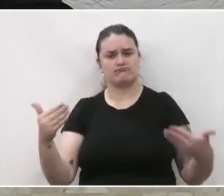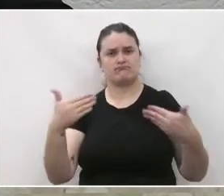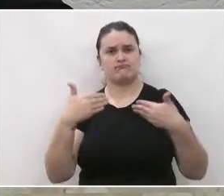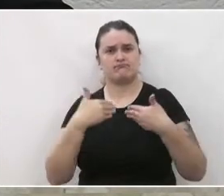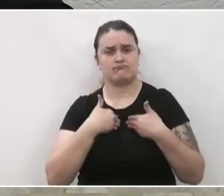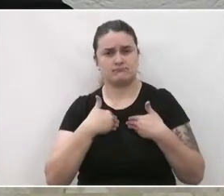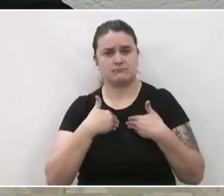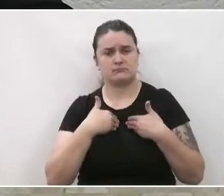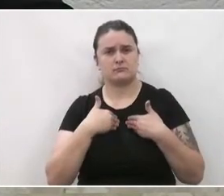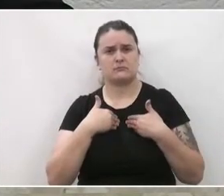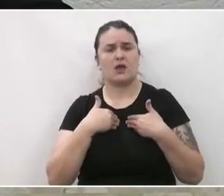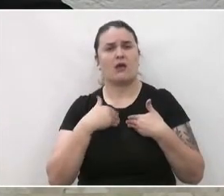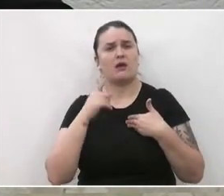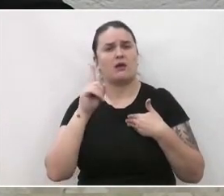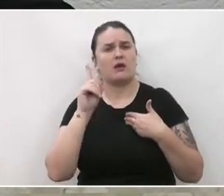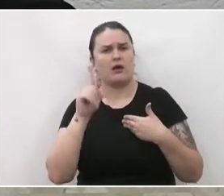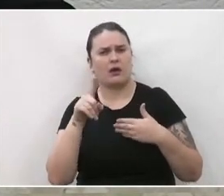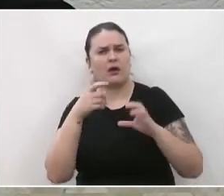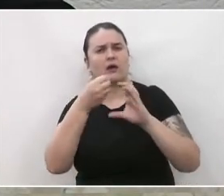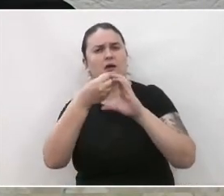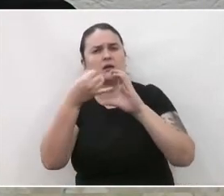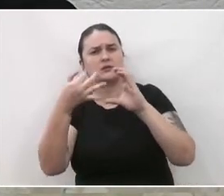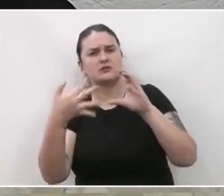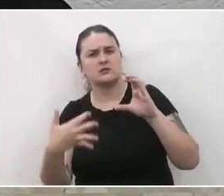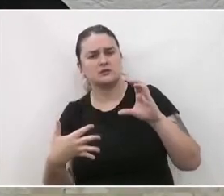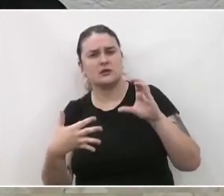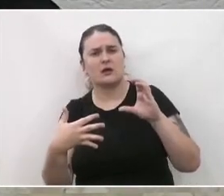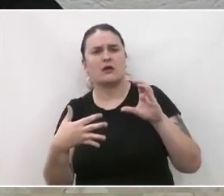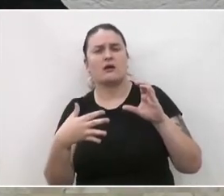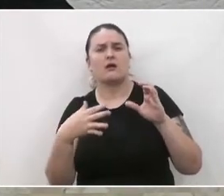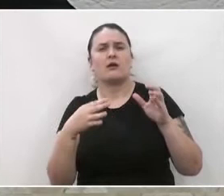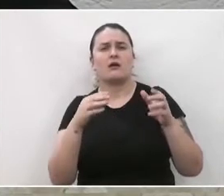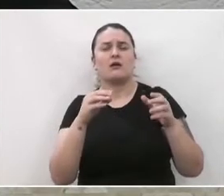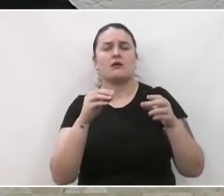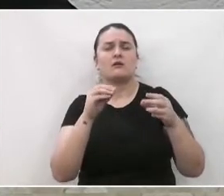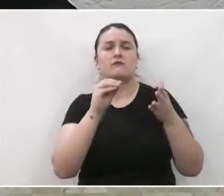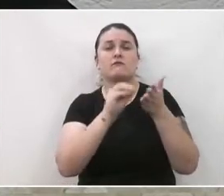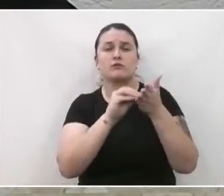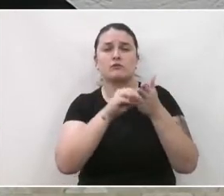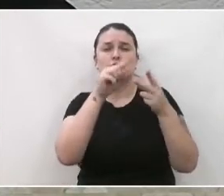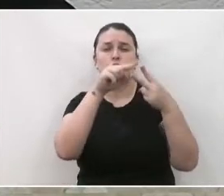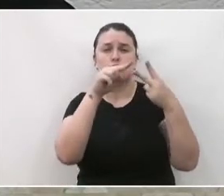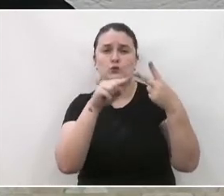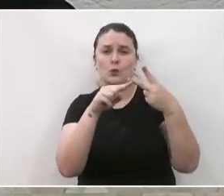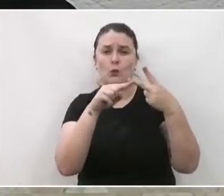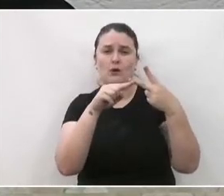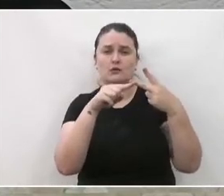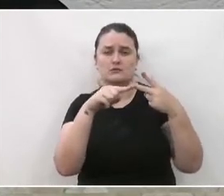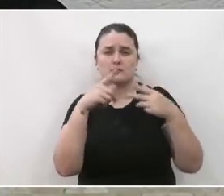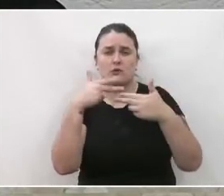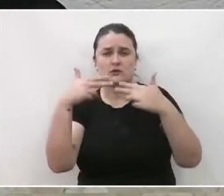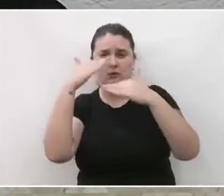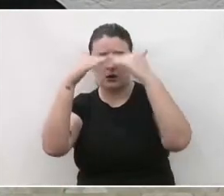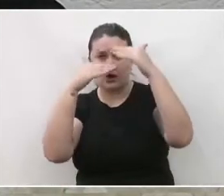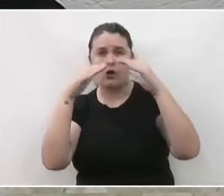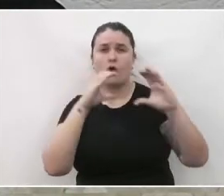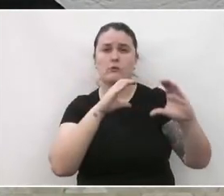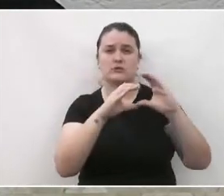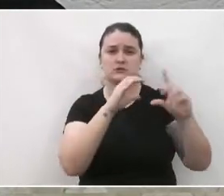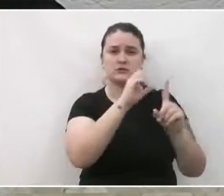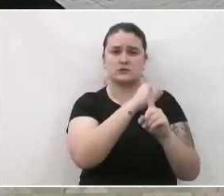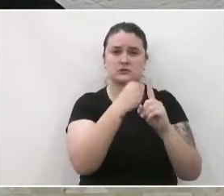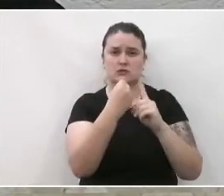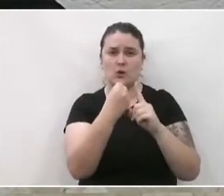das condições de saúde caracterizada por déficit em duas importantes áreas do desenvolvimento: comunicação social